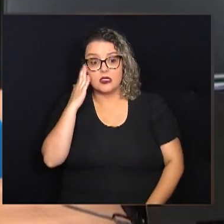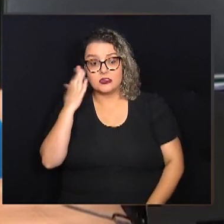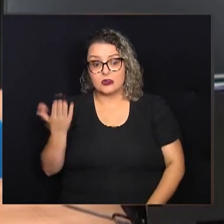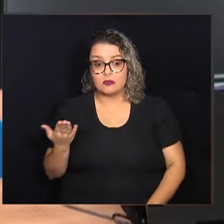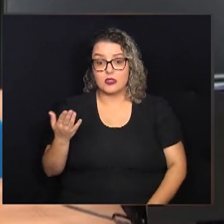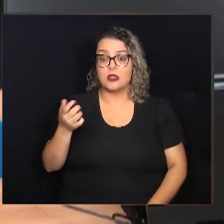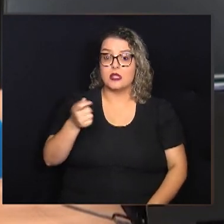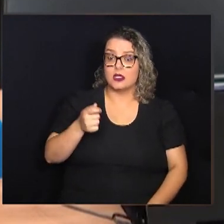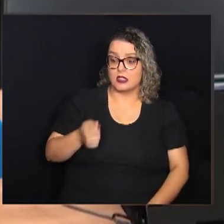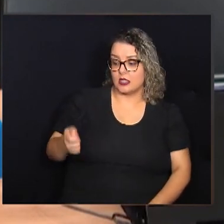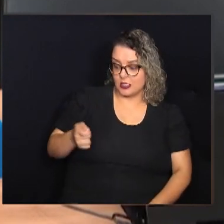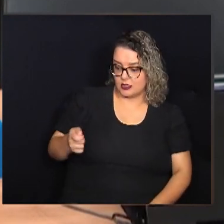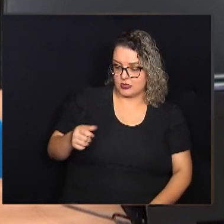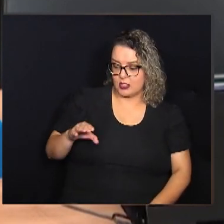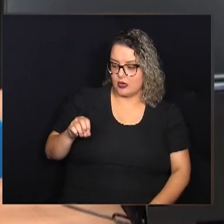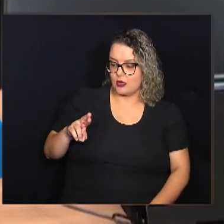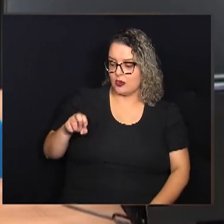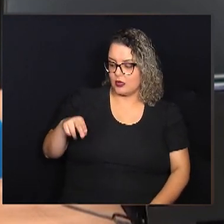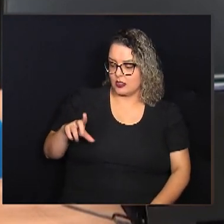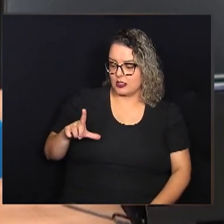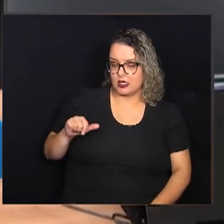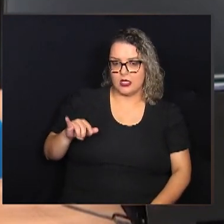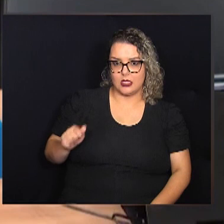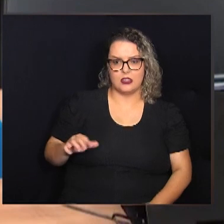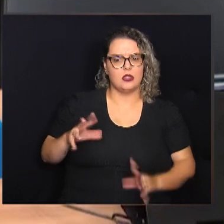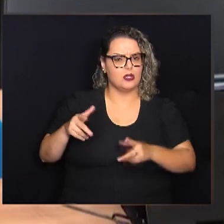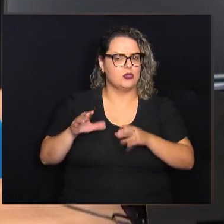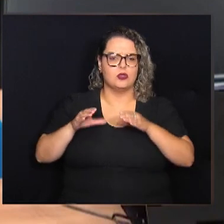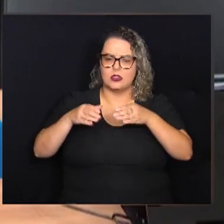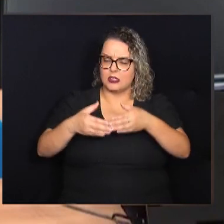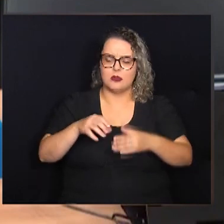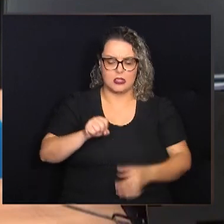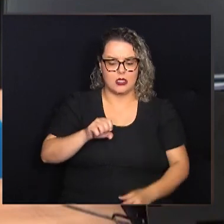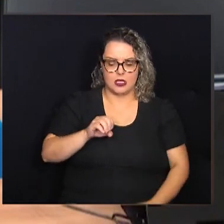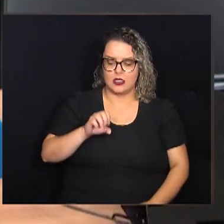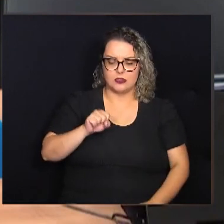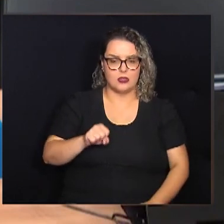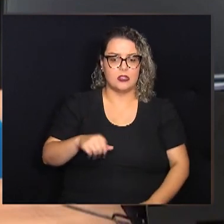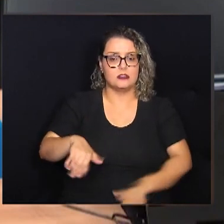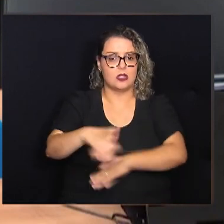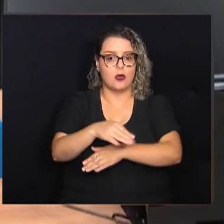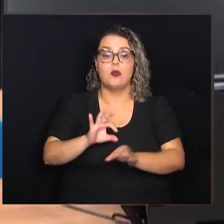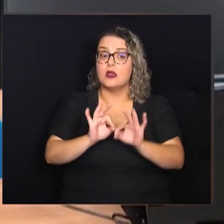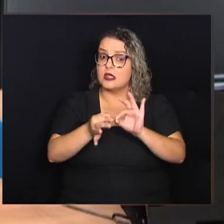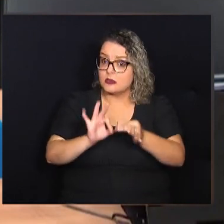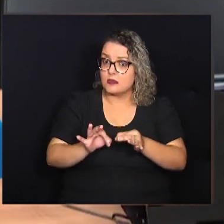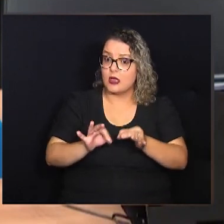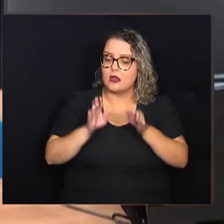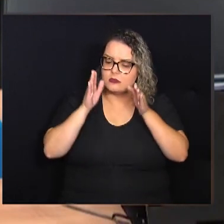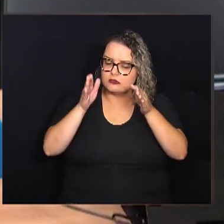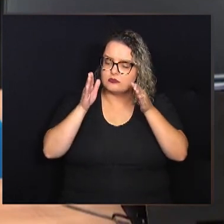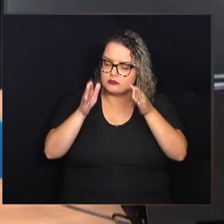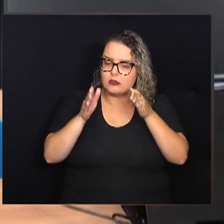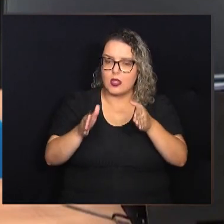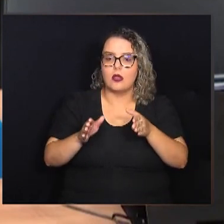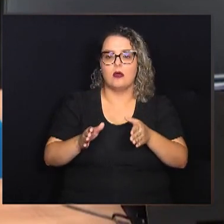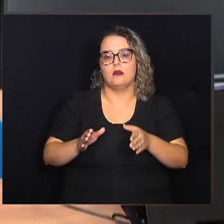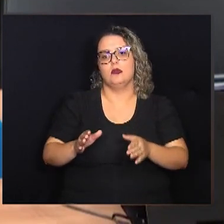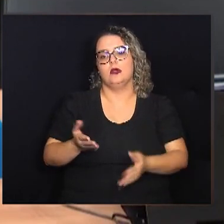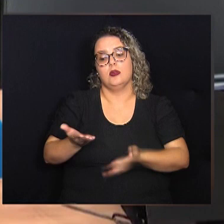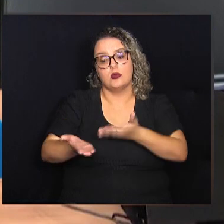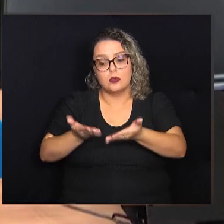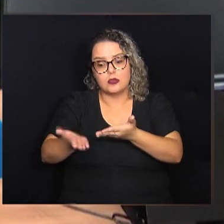verdade, cumprimentar e homenagear também a Associação Cornélia por esses 30 anos. É muito interessante a gente ver os números, os dados, né? O